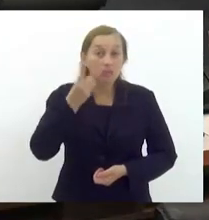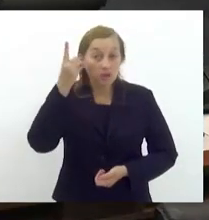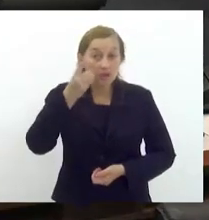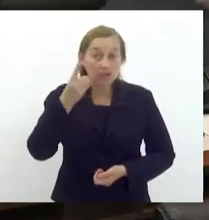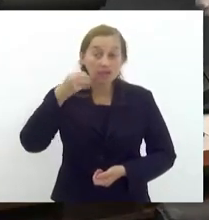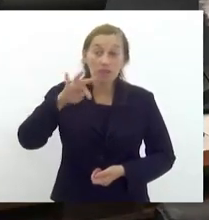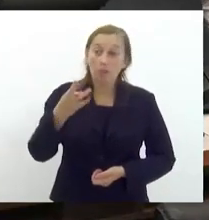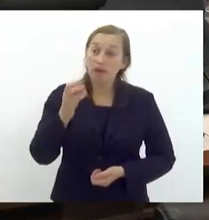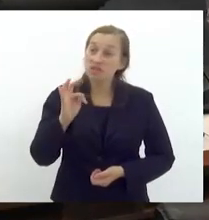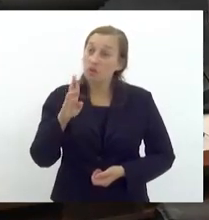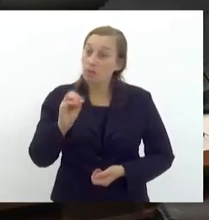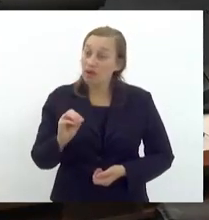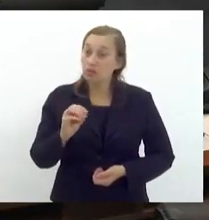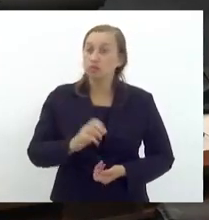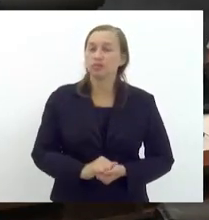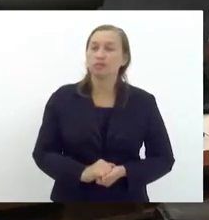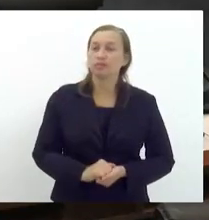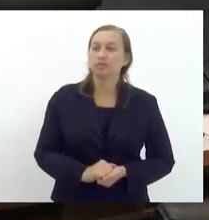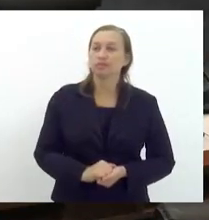Márcio Gualberto